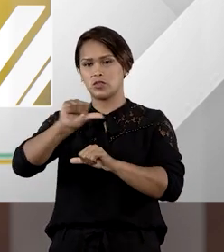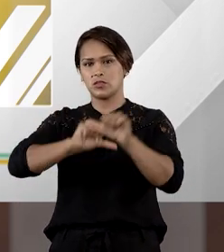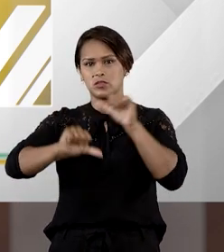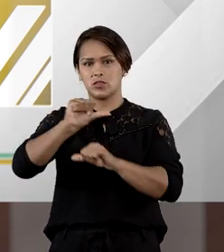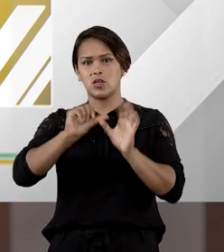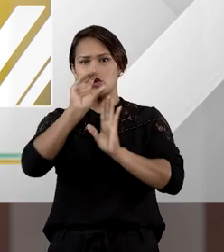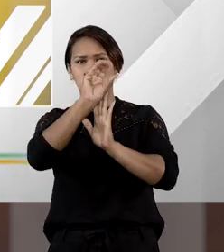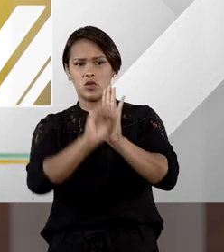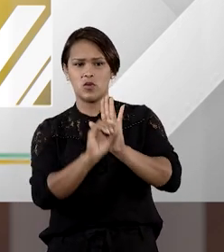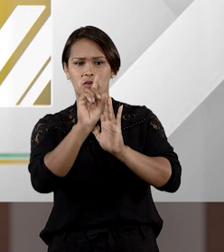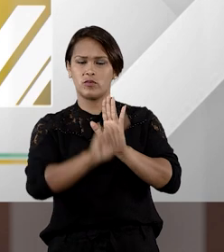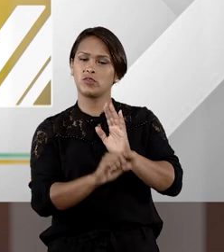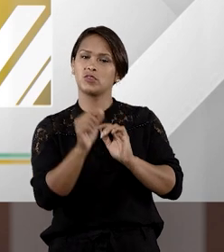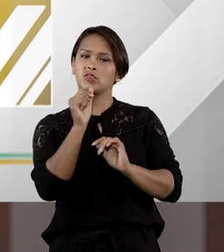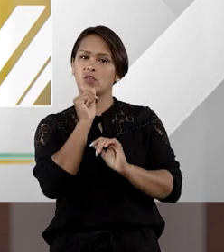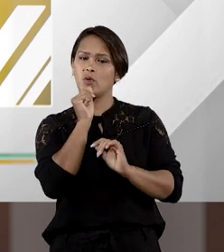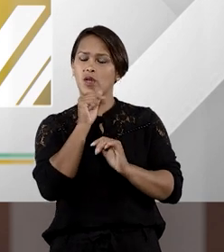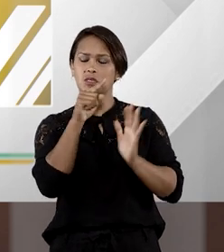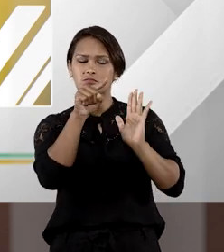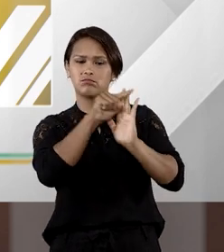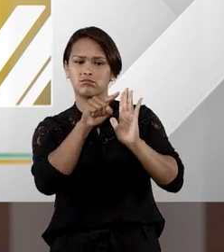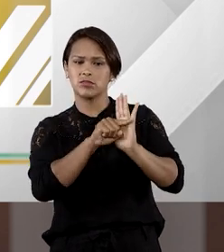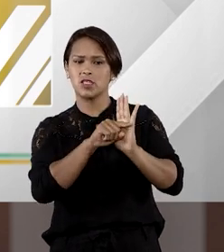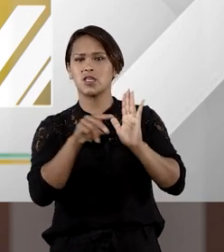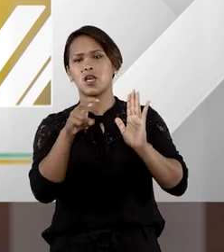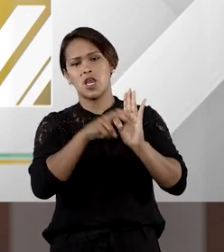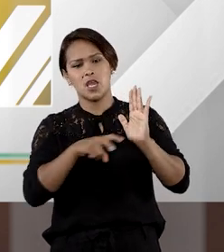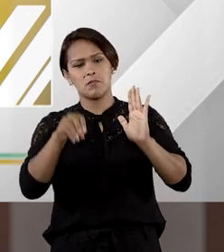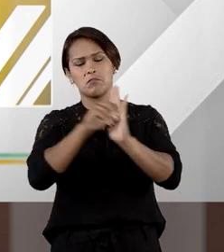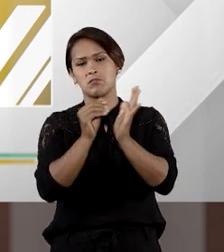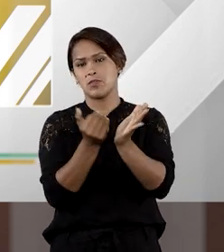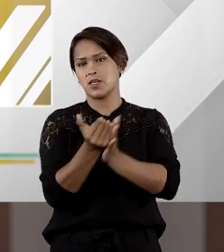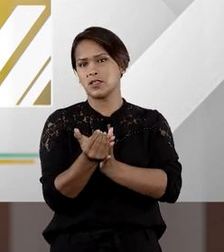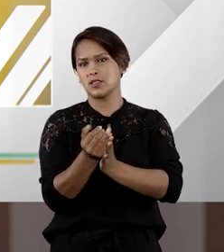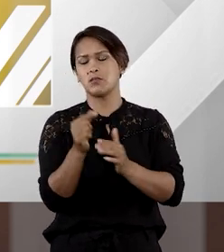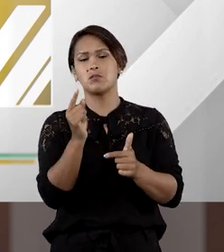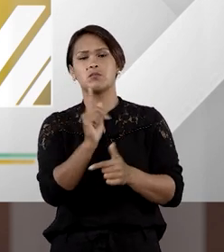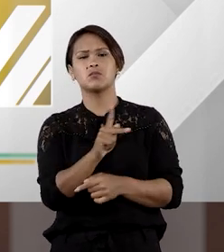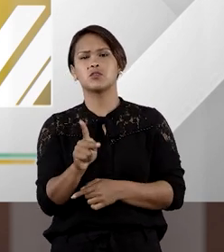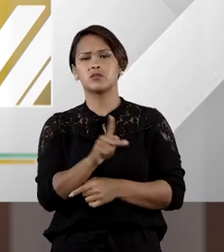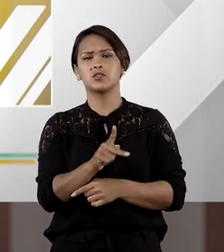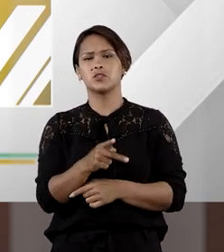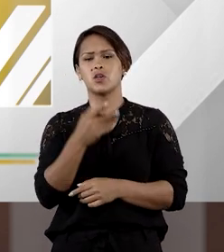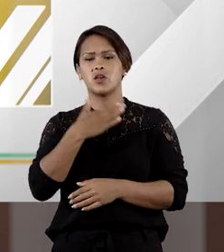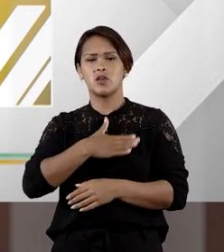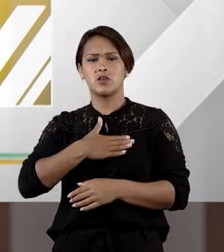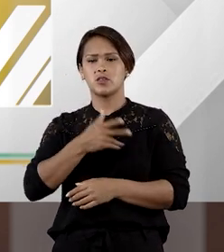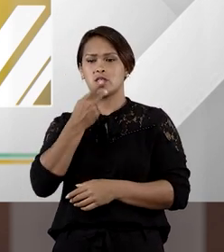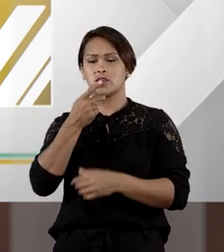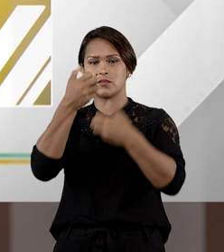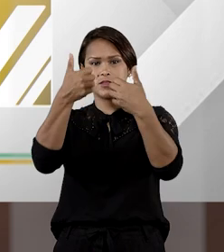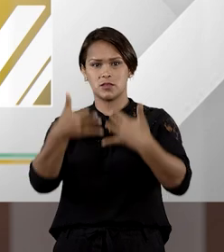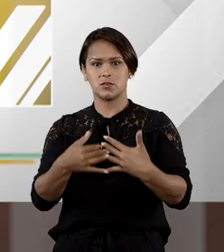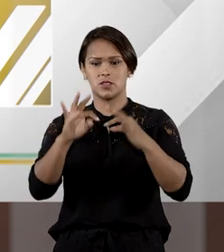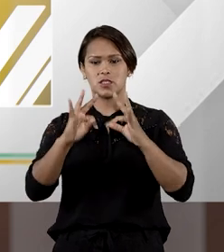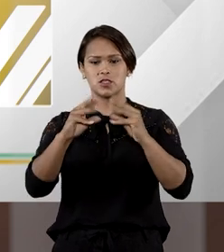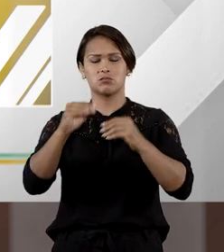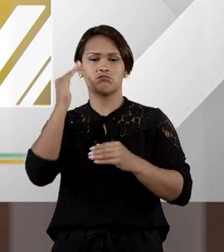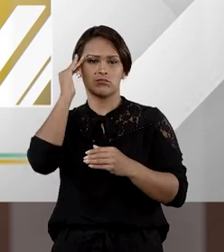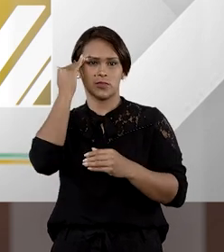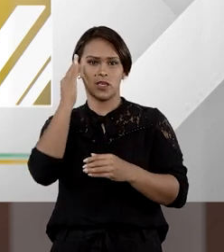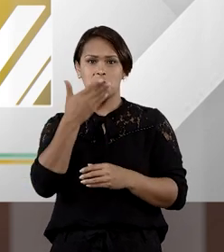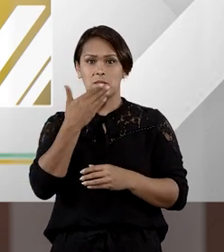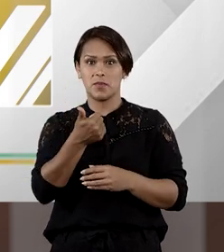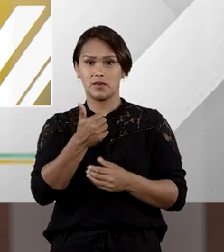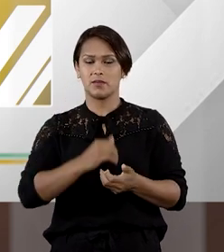alteração de ofício ou ainda a determinação de emenda à inicial. Professora Fernanda, eu gostaria que você explicasse esse entendimento